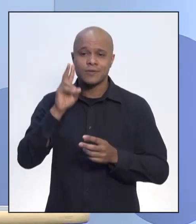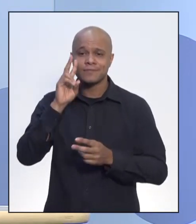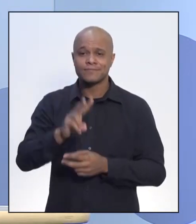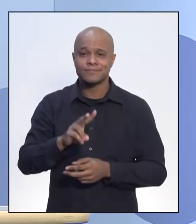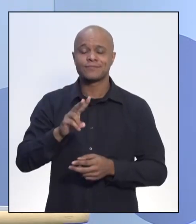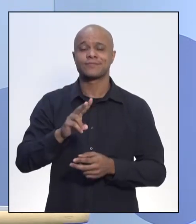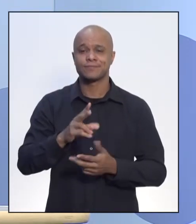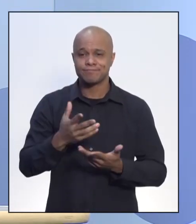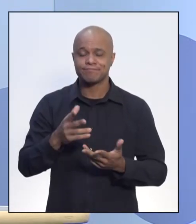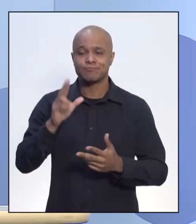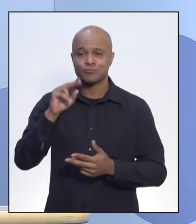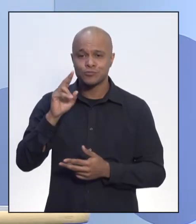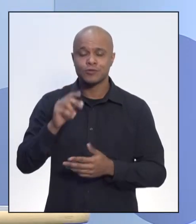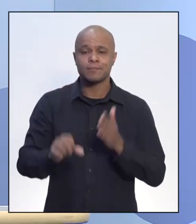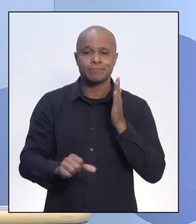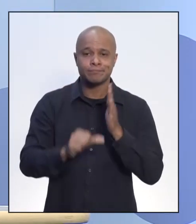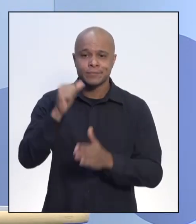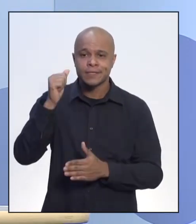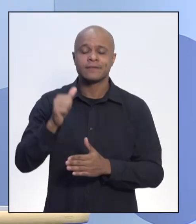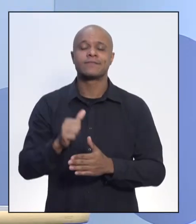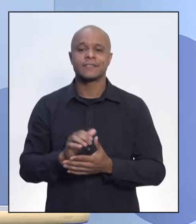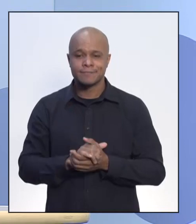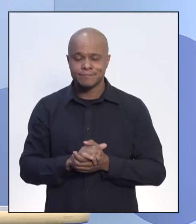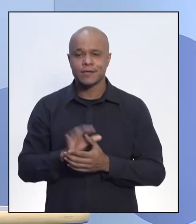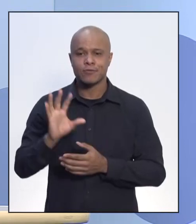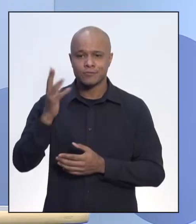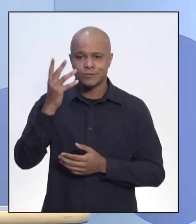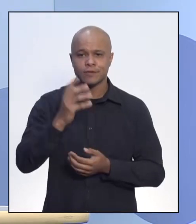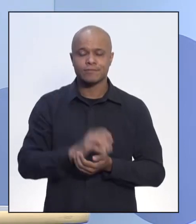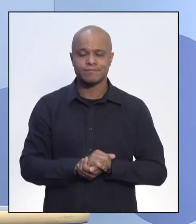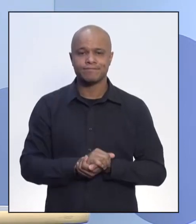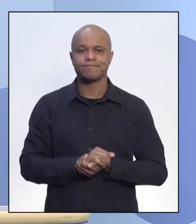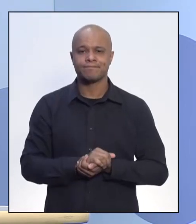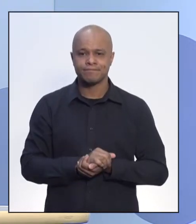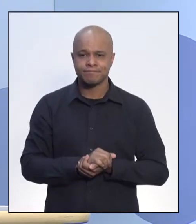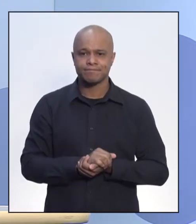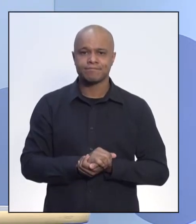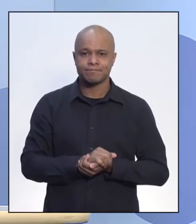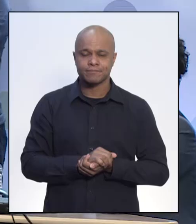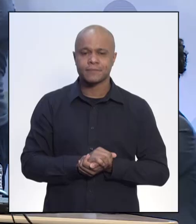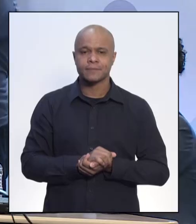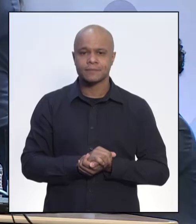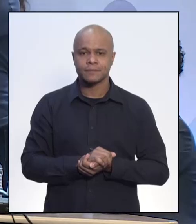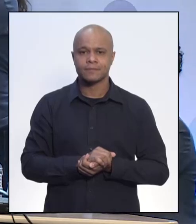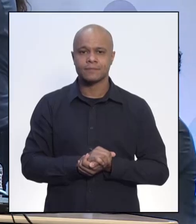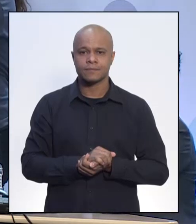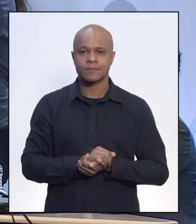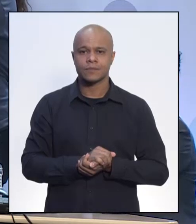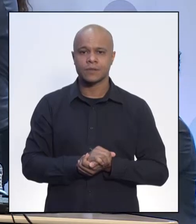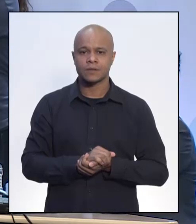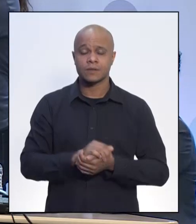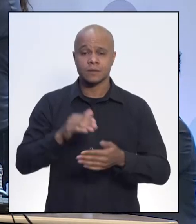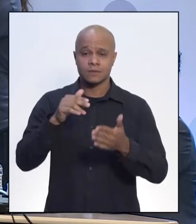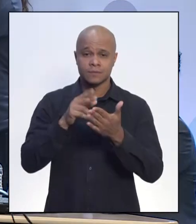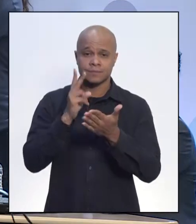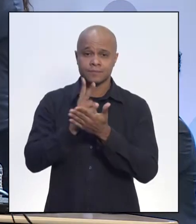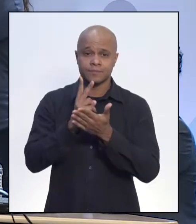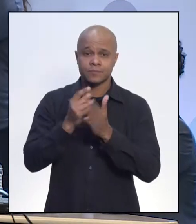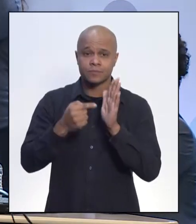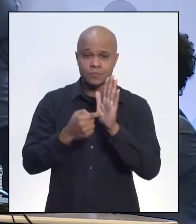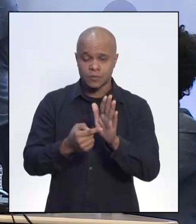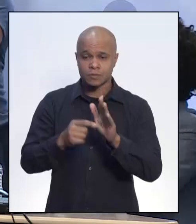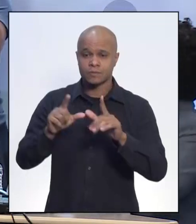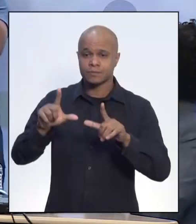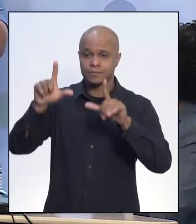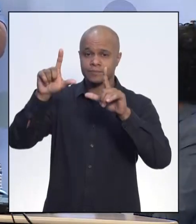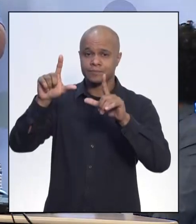pela TV, né? Então, é uma coisa que marcou muita gente. Exatamente. Então, a gente vai acompanhar algumas imagens, né, para vocês terem